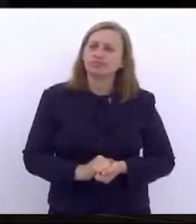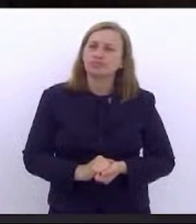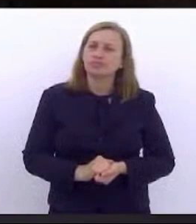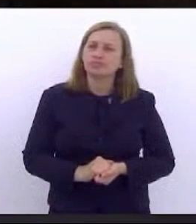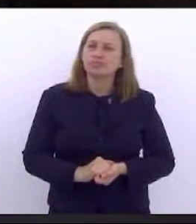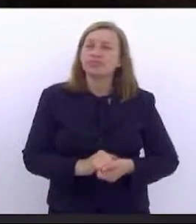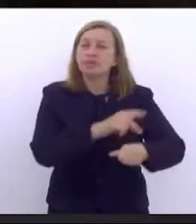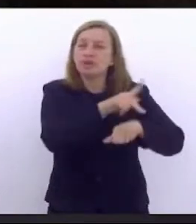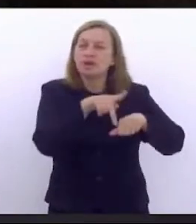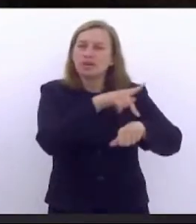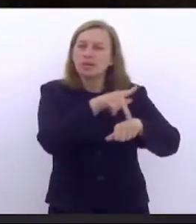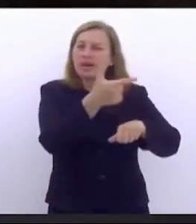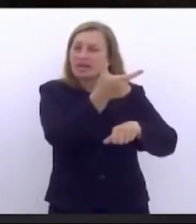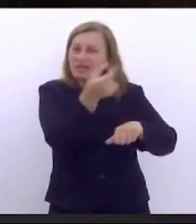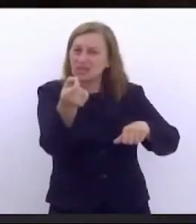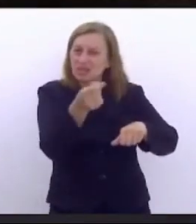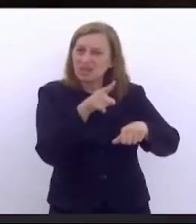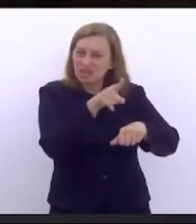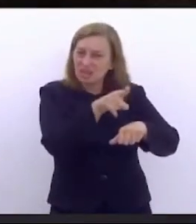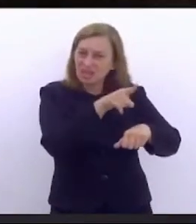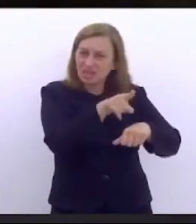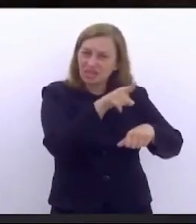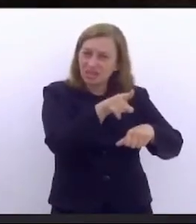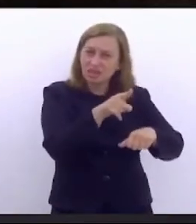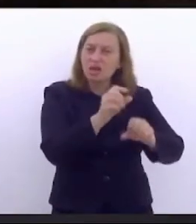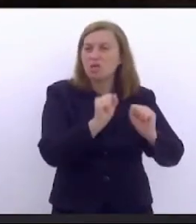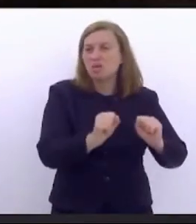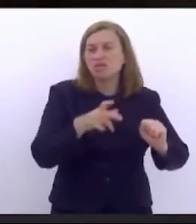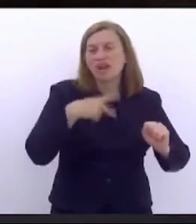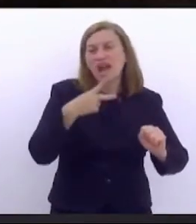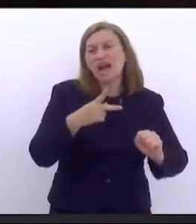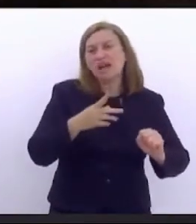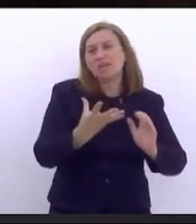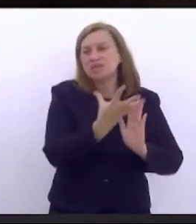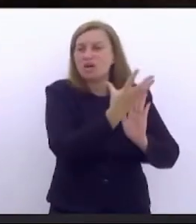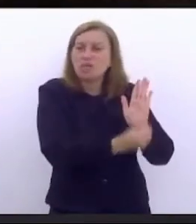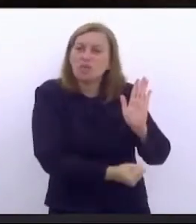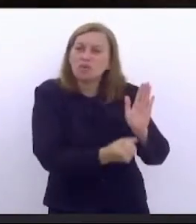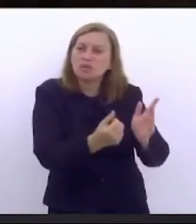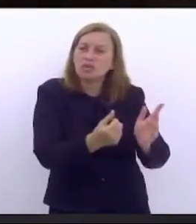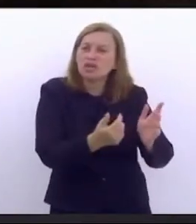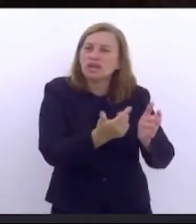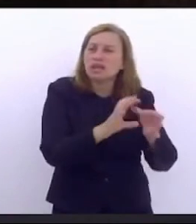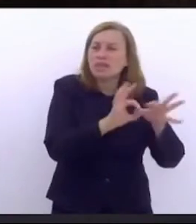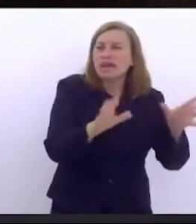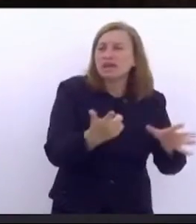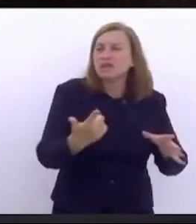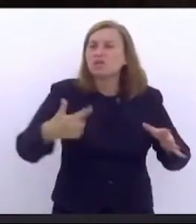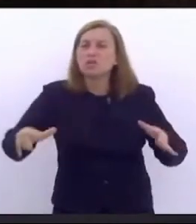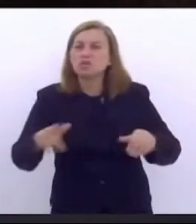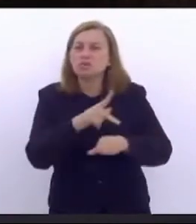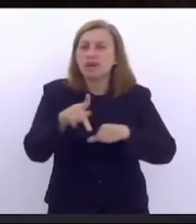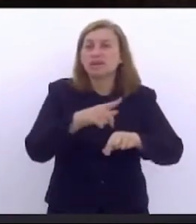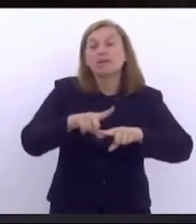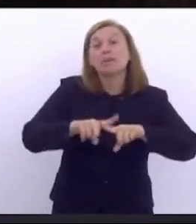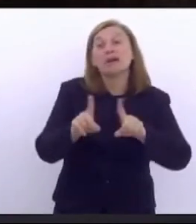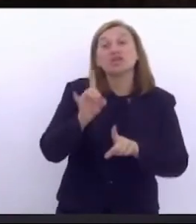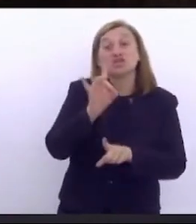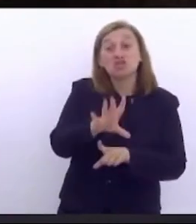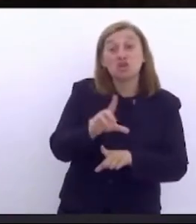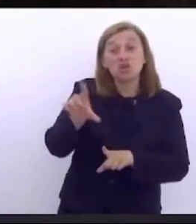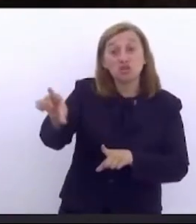E esses 20 países, eles... alguém pode dizer assim, mas o aborto está legalizado em muitos outros países. Você deve ter escolhido só os